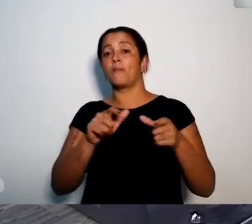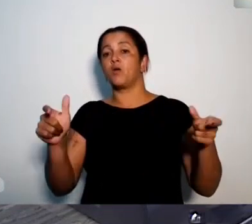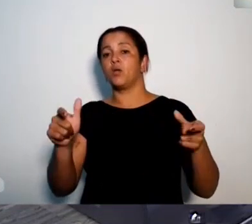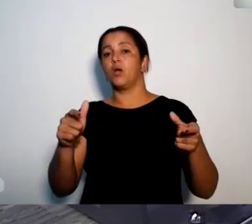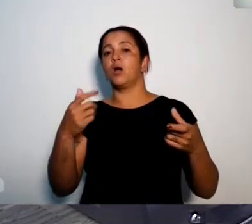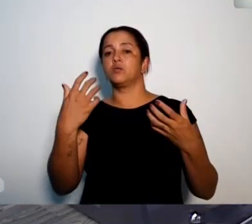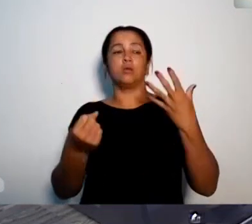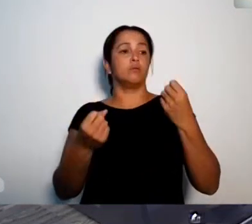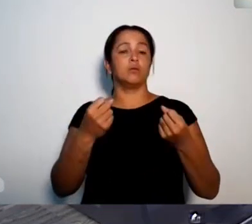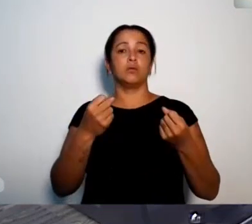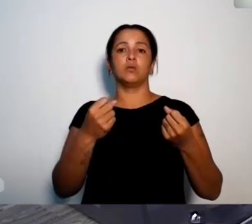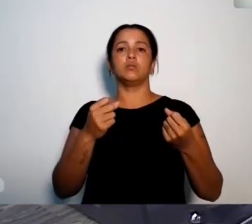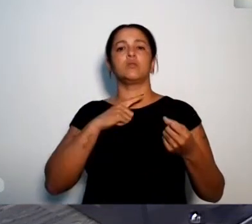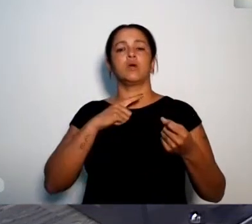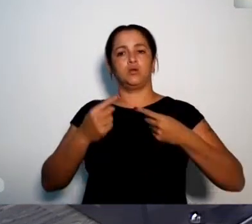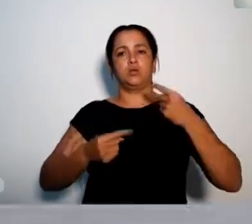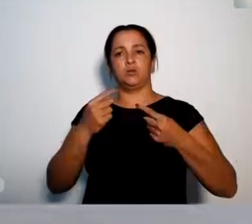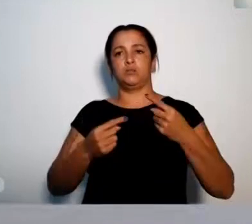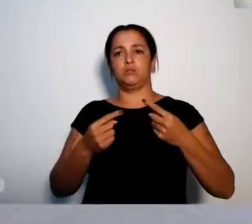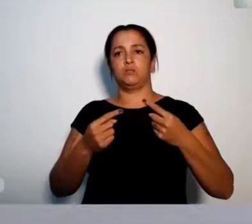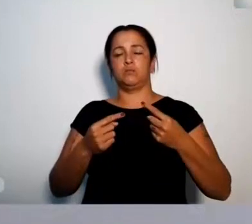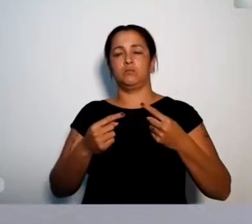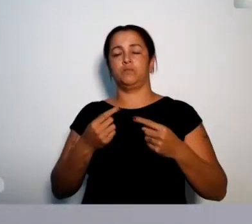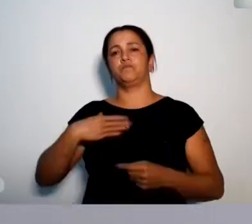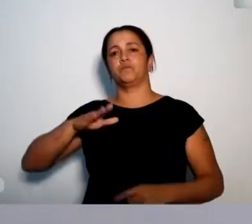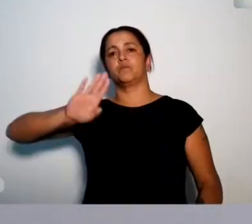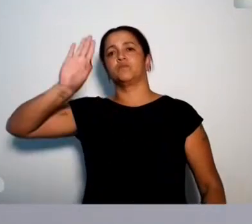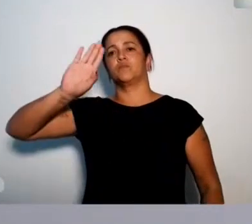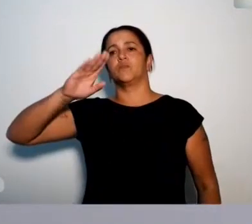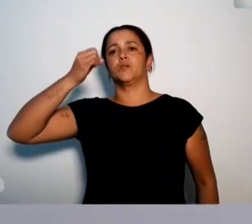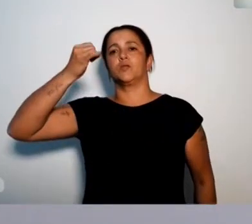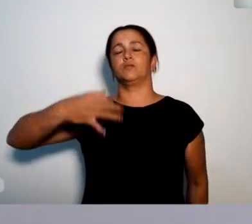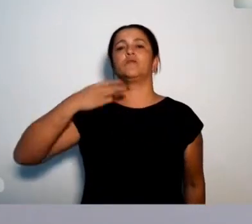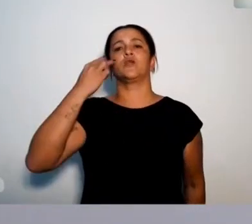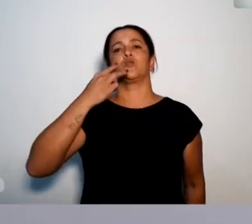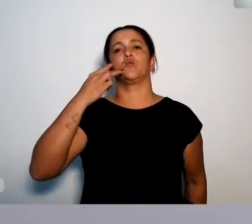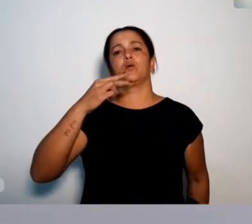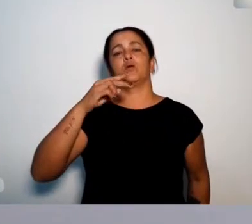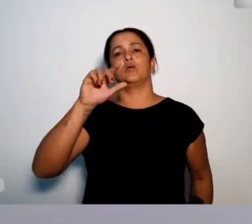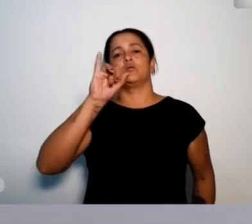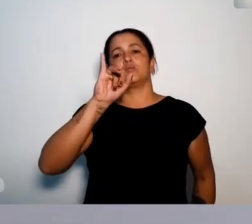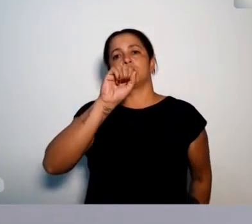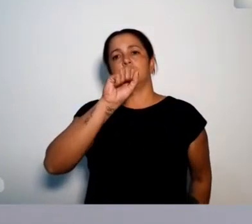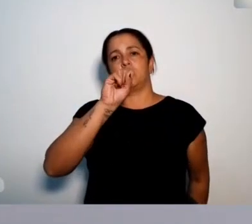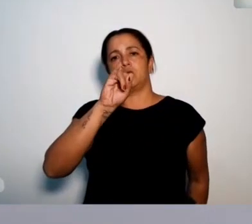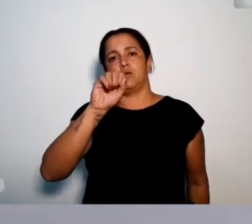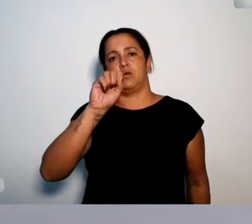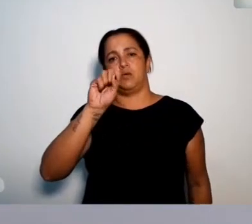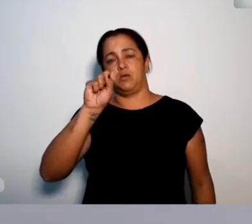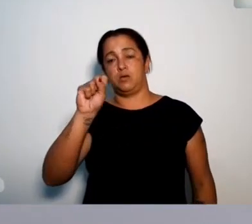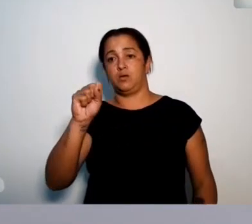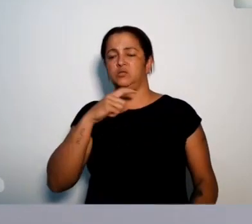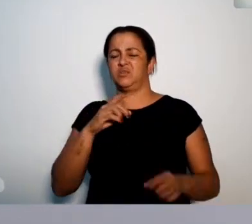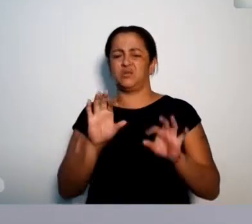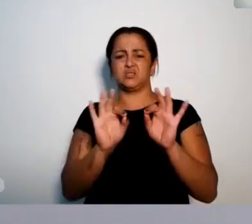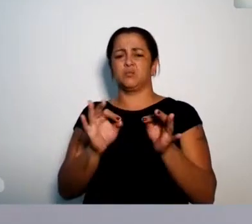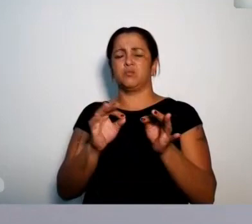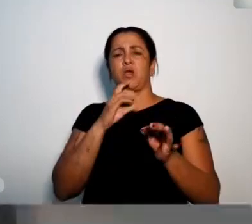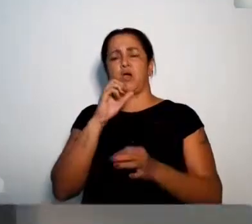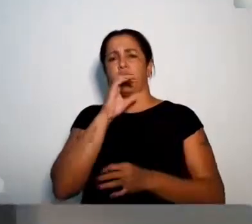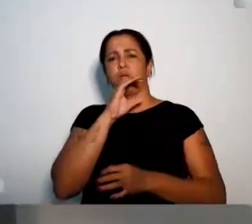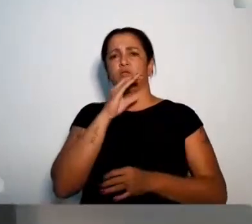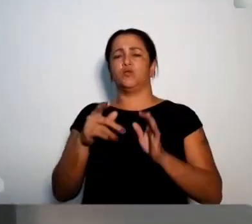a discussão a matéria. Peço a palavra, senhor presidente. Tem a palavra, vereador Zé Escolino, por 15 minutos. Senhor presidente, pretendo ser muito breve. Se o senhor autorizar, eu gostaria de falar da bancada. Está autorizado,